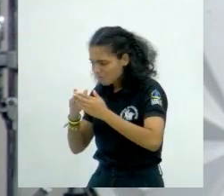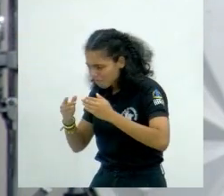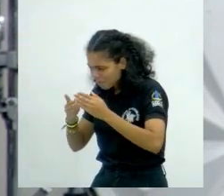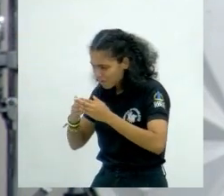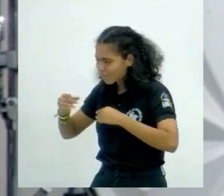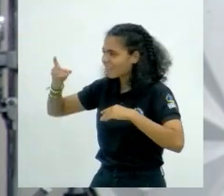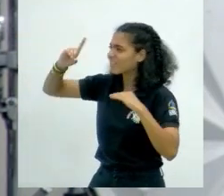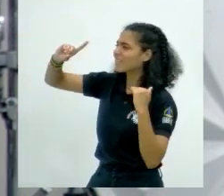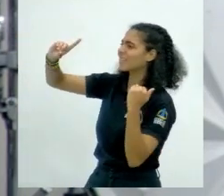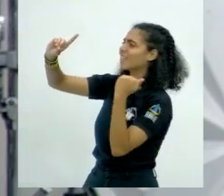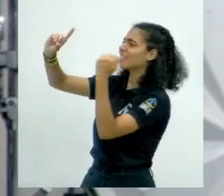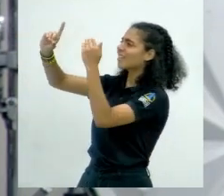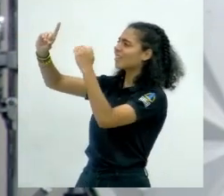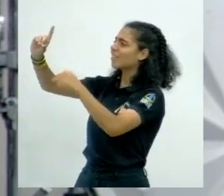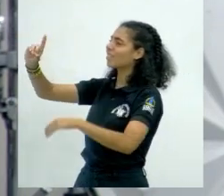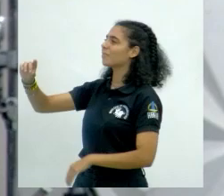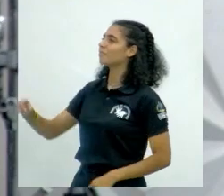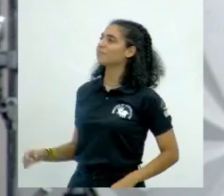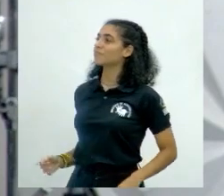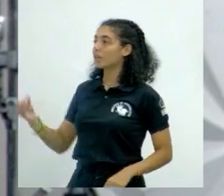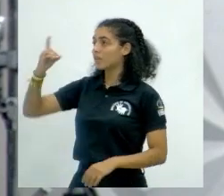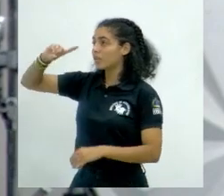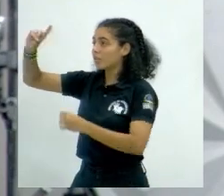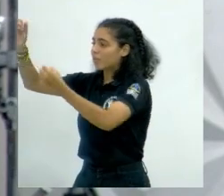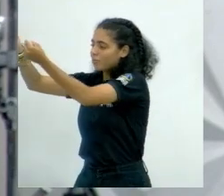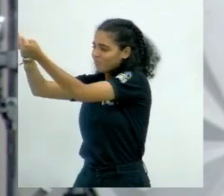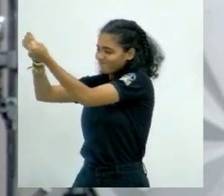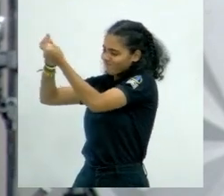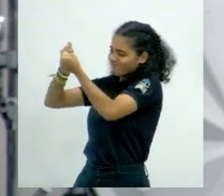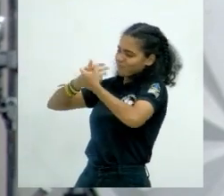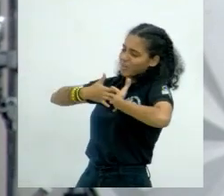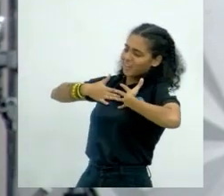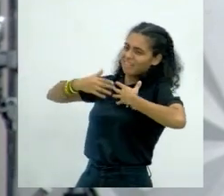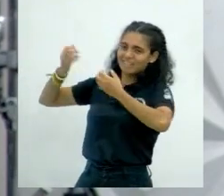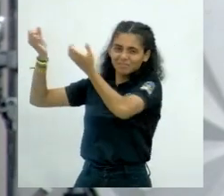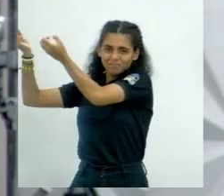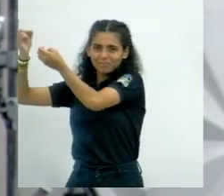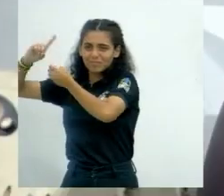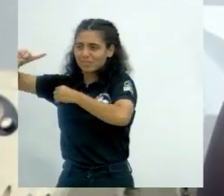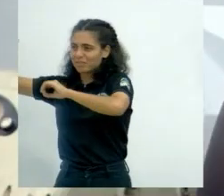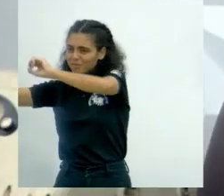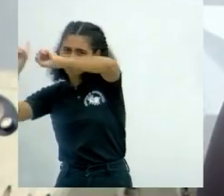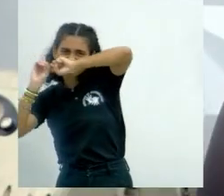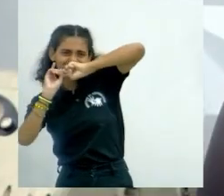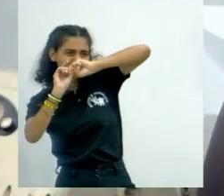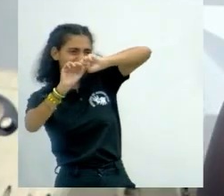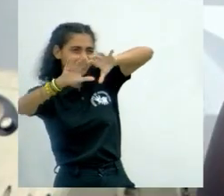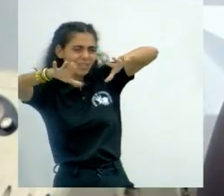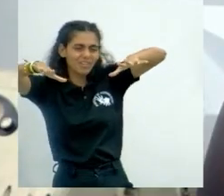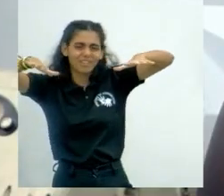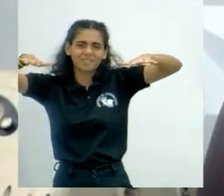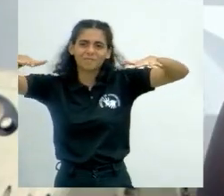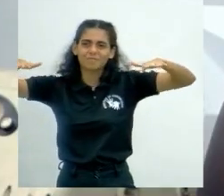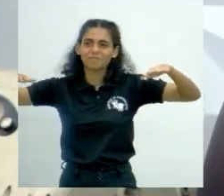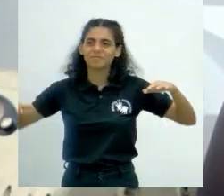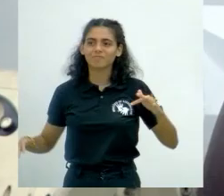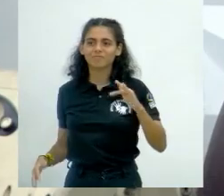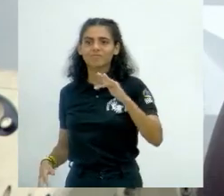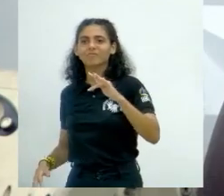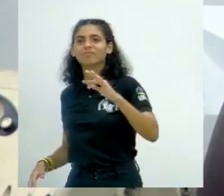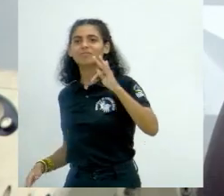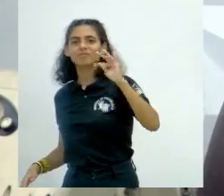dá livremente, liberalmente, de boa vontade. E aí Tiago vai dizer inclusive depois, mas peça com